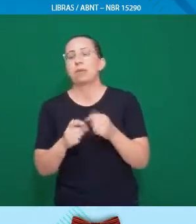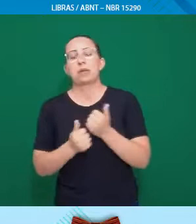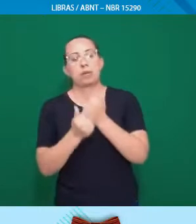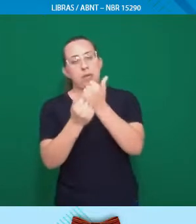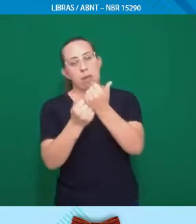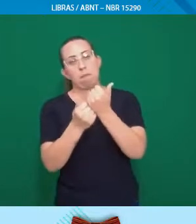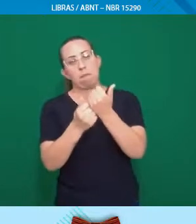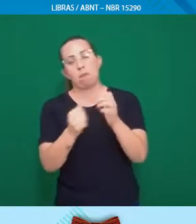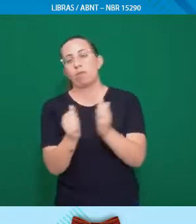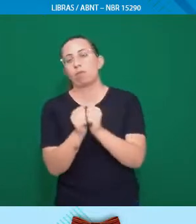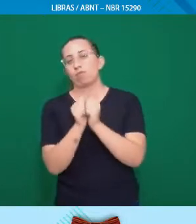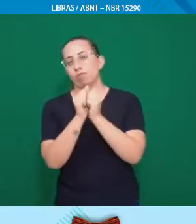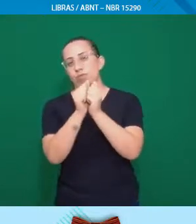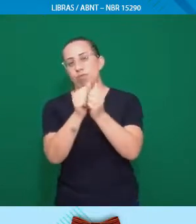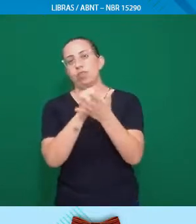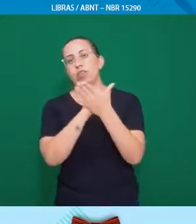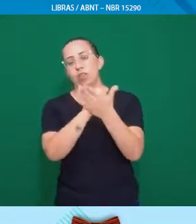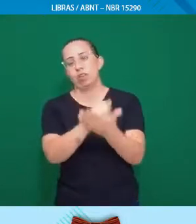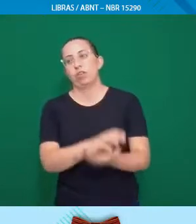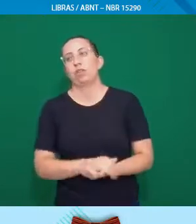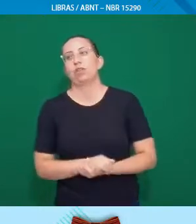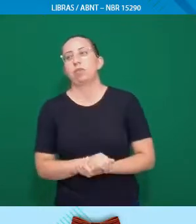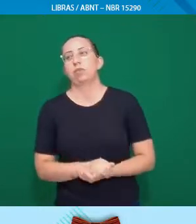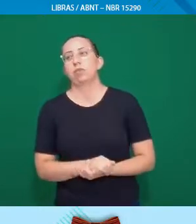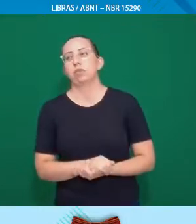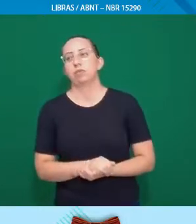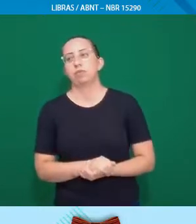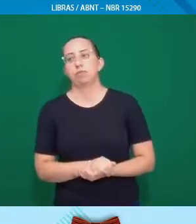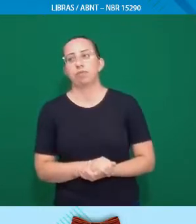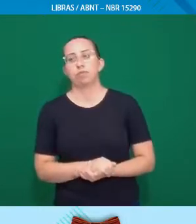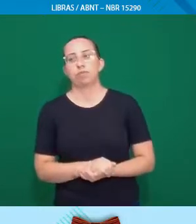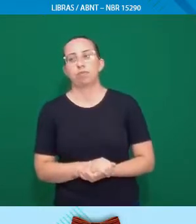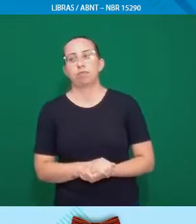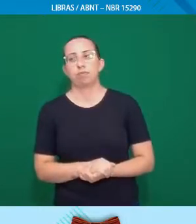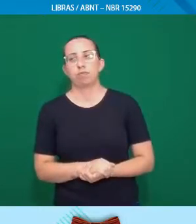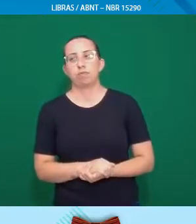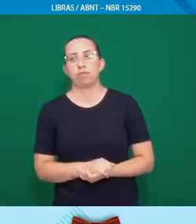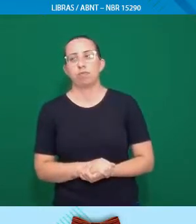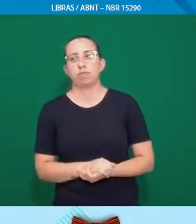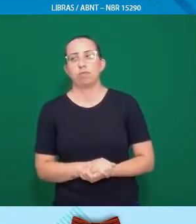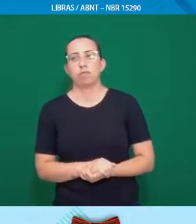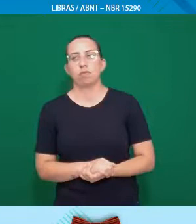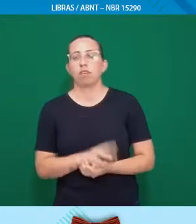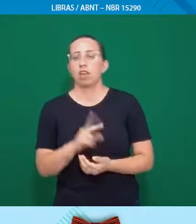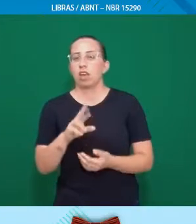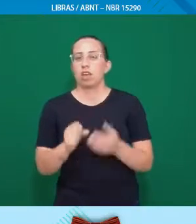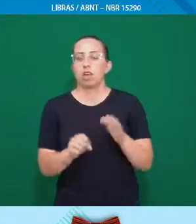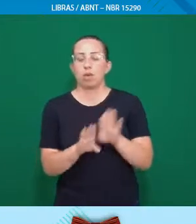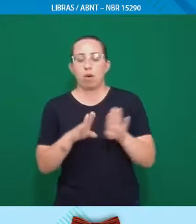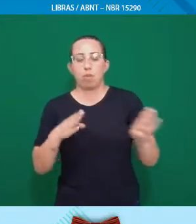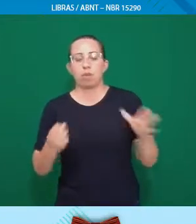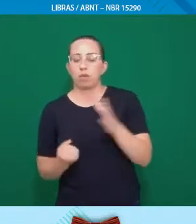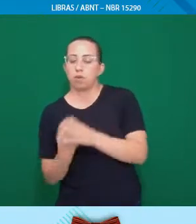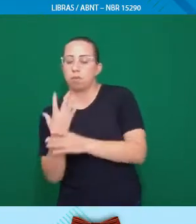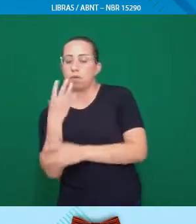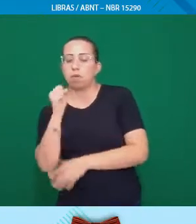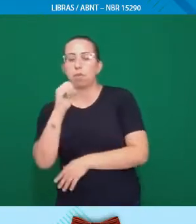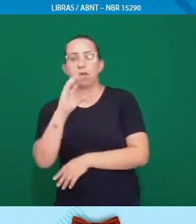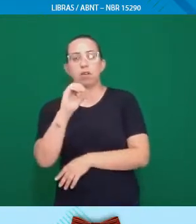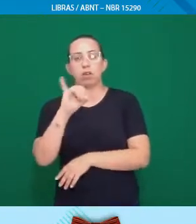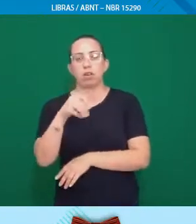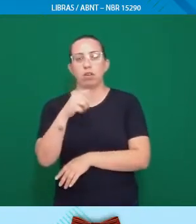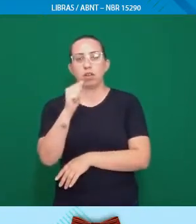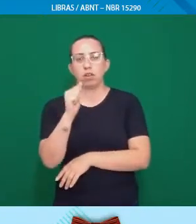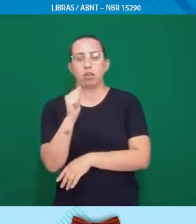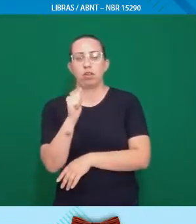do envolvimento da da Dinda nesses eventos e aí como foi a abertura Nacional de plantio de soja